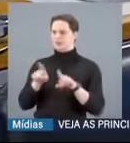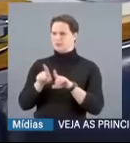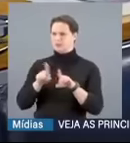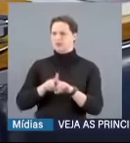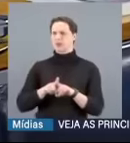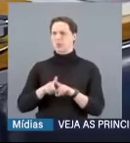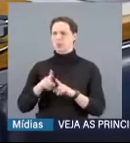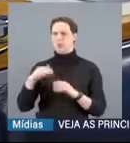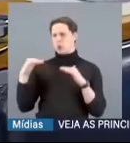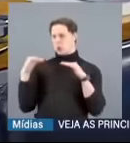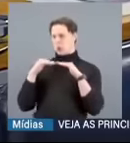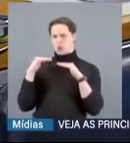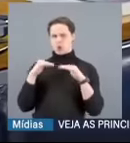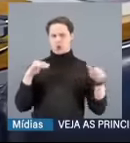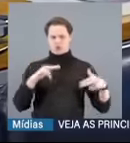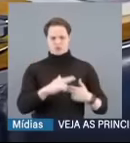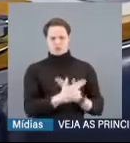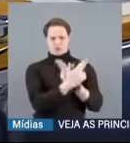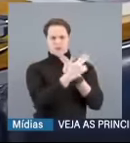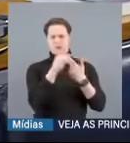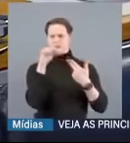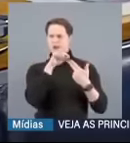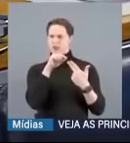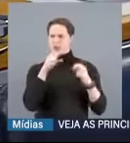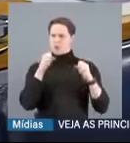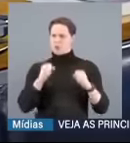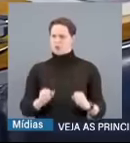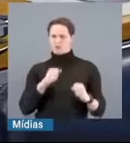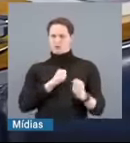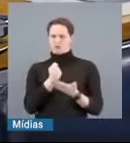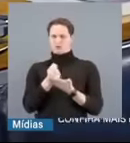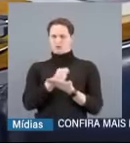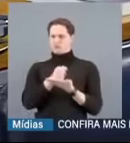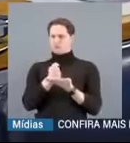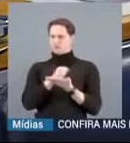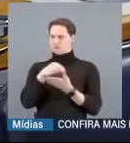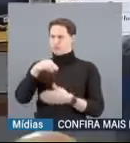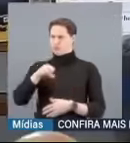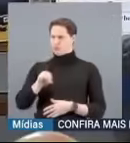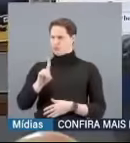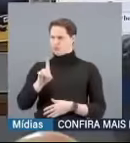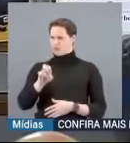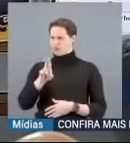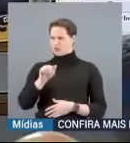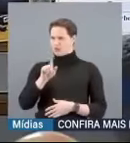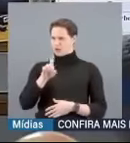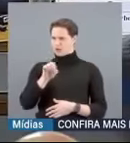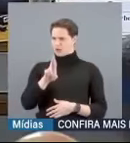de que as Forças Armadas devem ser poder moderador, como sustentava o senhor Ives Gandra?